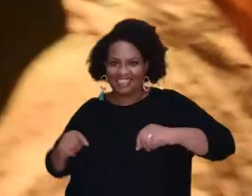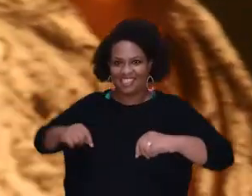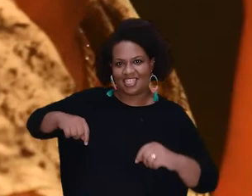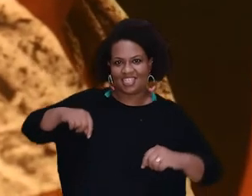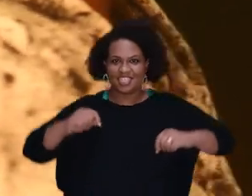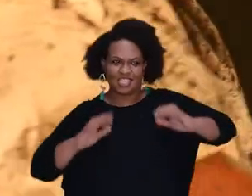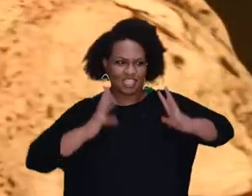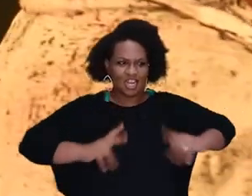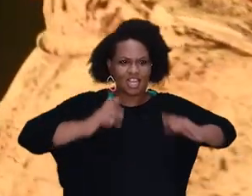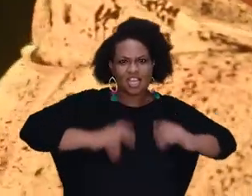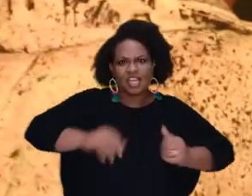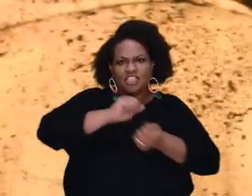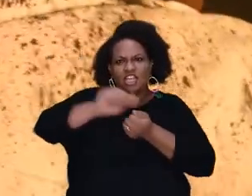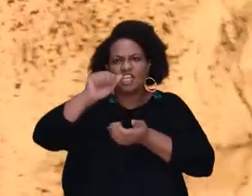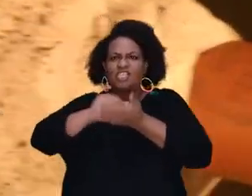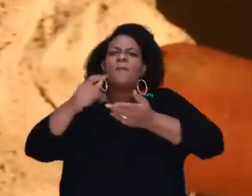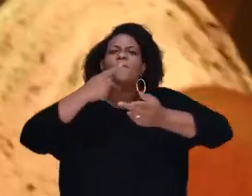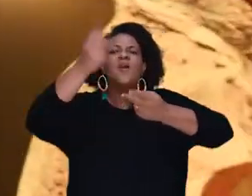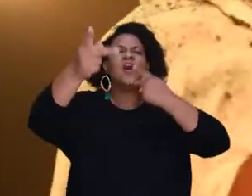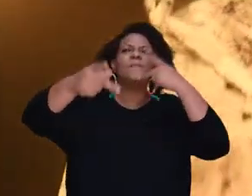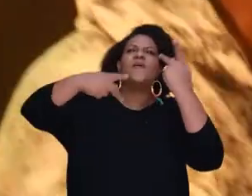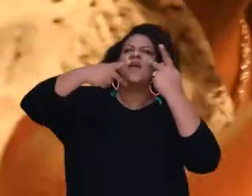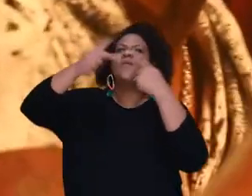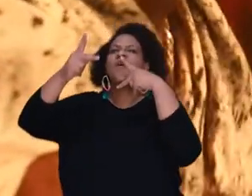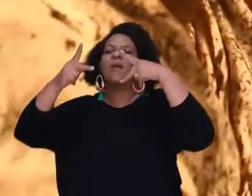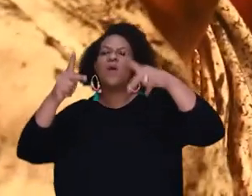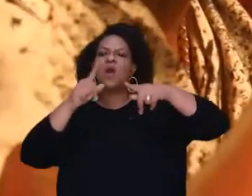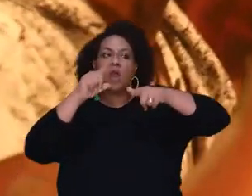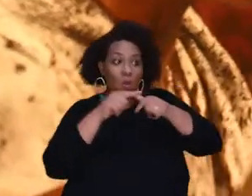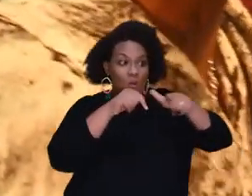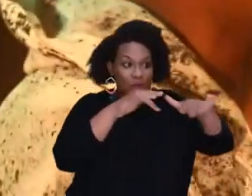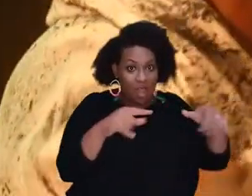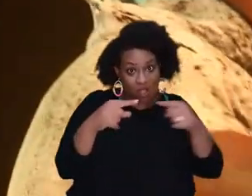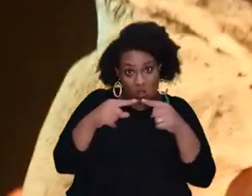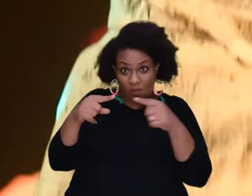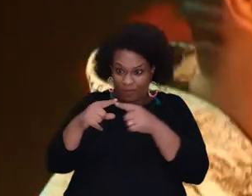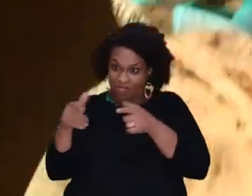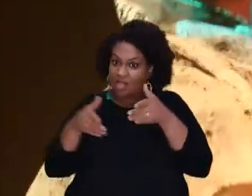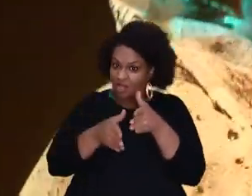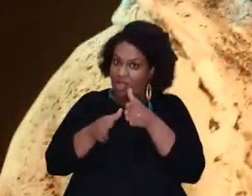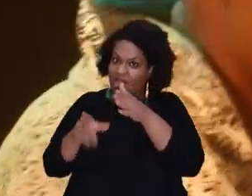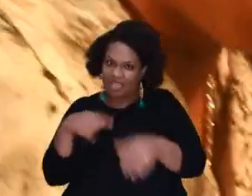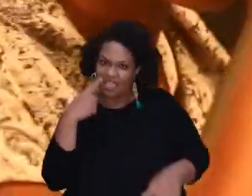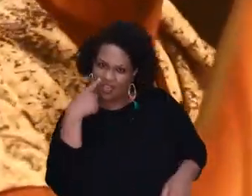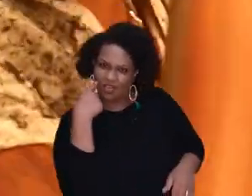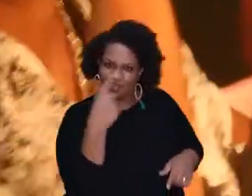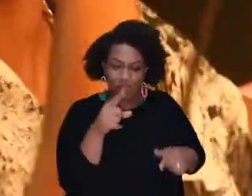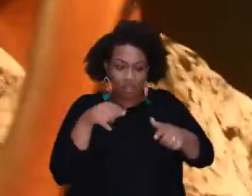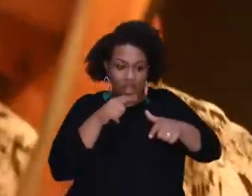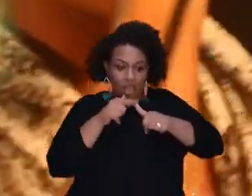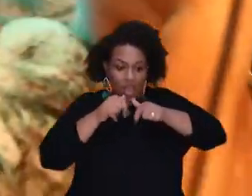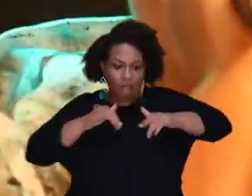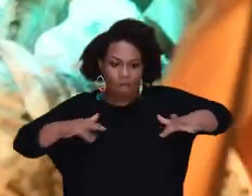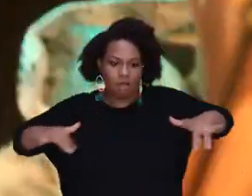Enxágua nascente, lava a porra toda, pra maresia combinar com o meu rio, viu? Minha lagoa